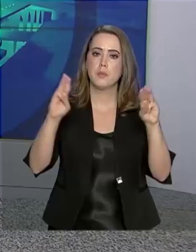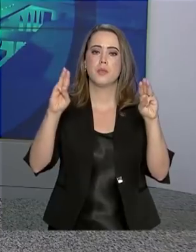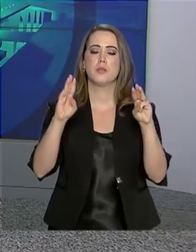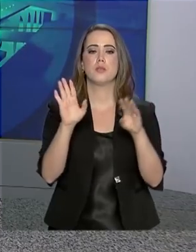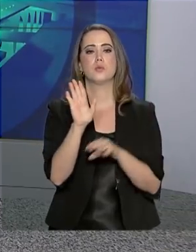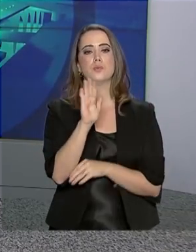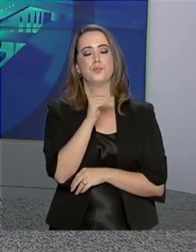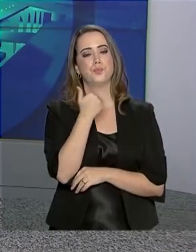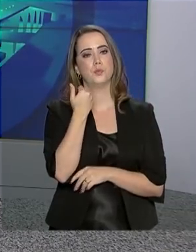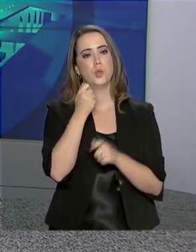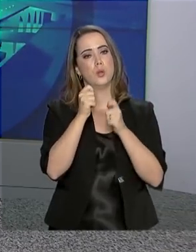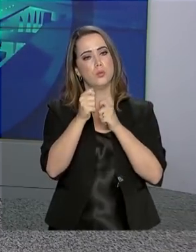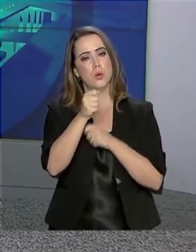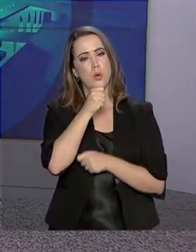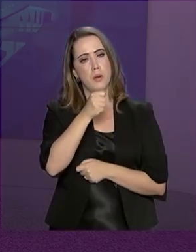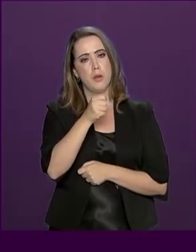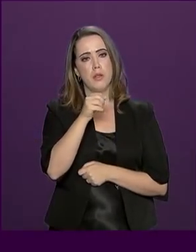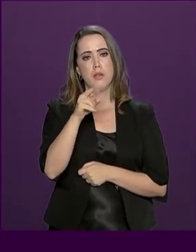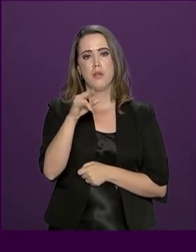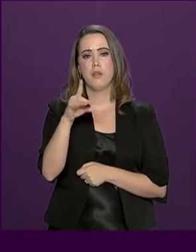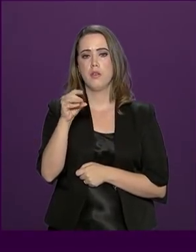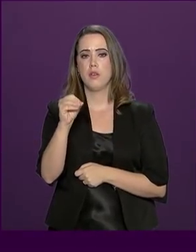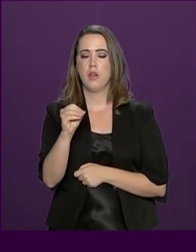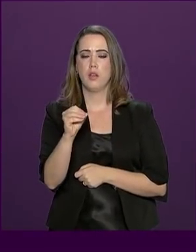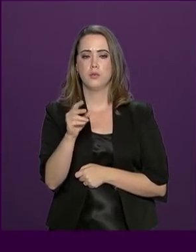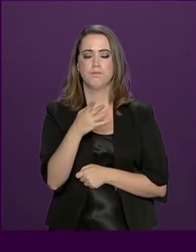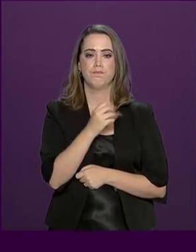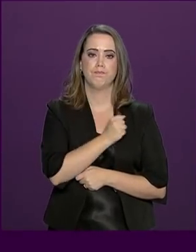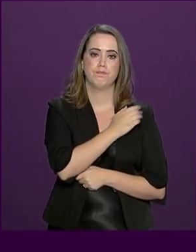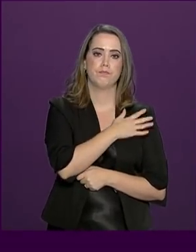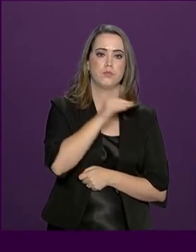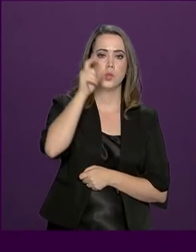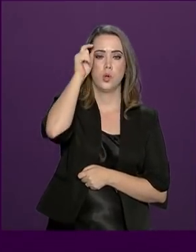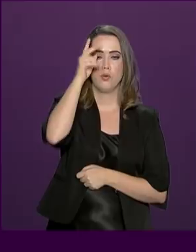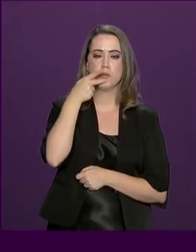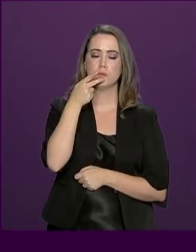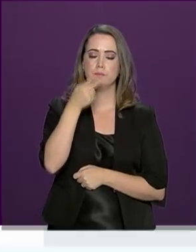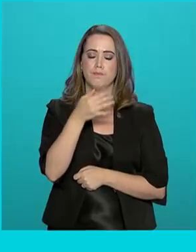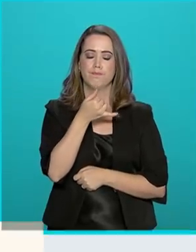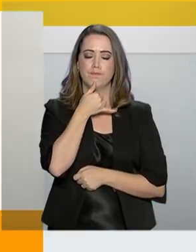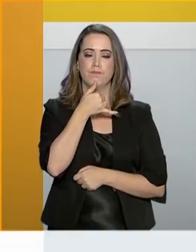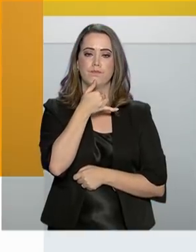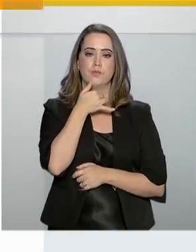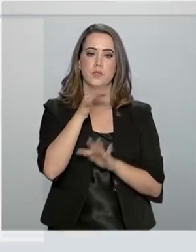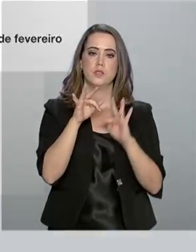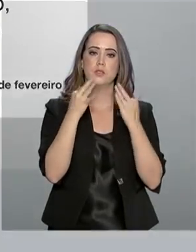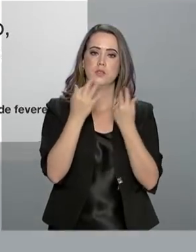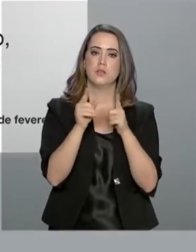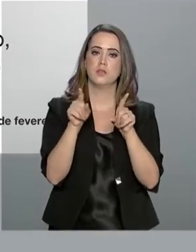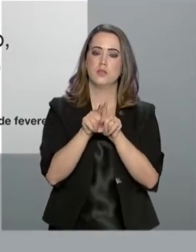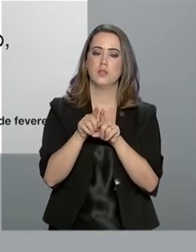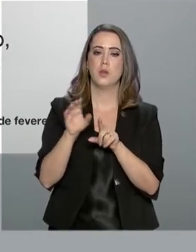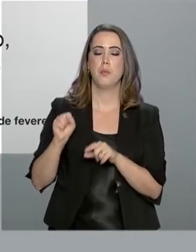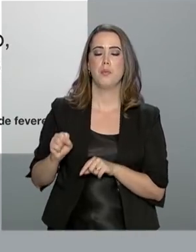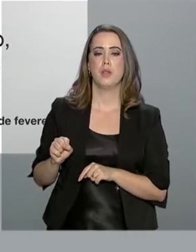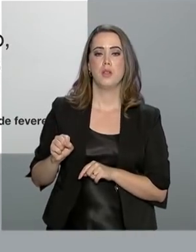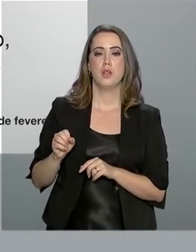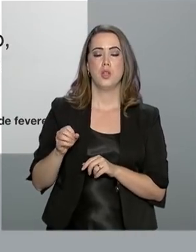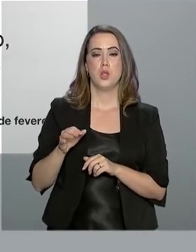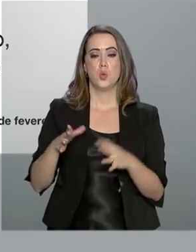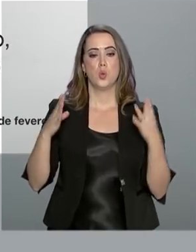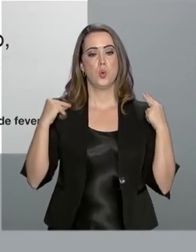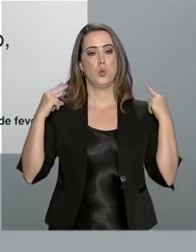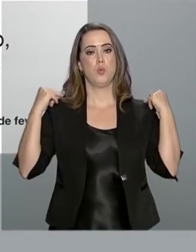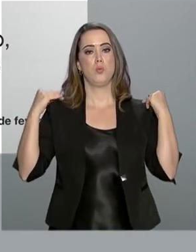sobre a morte de Ricardo boá Mourão expressou sentimento às famílias do jornalista e do piloto e também